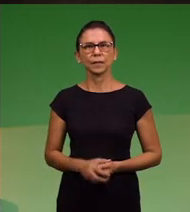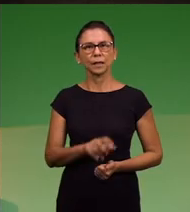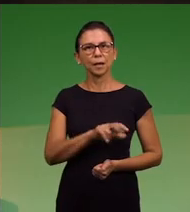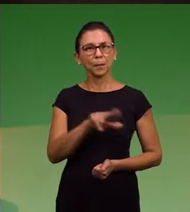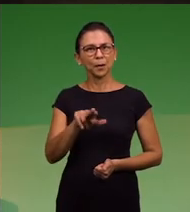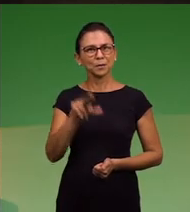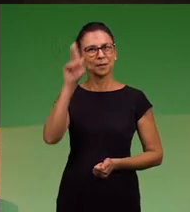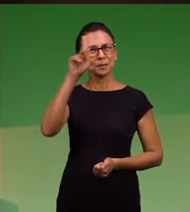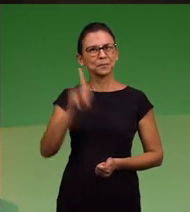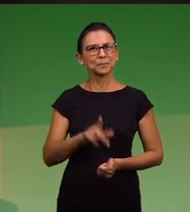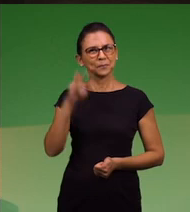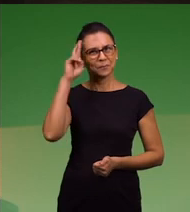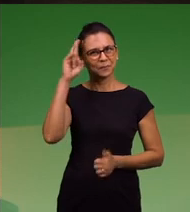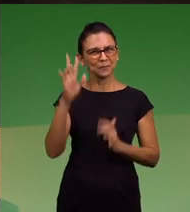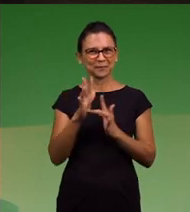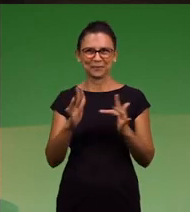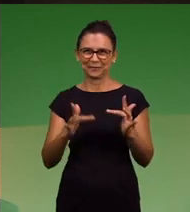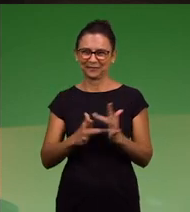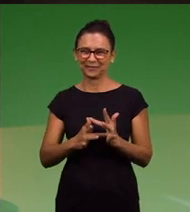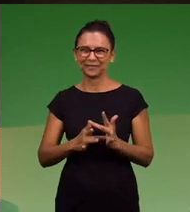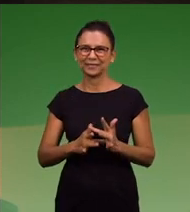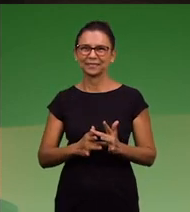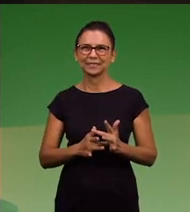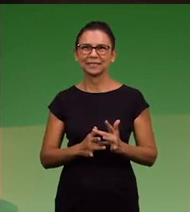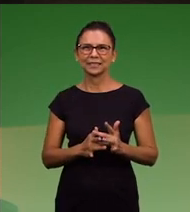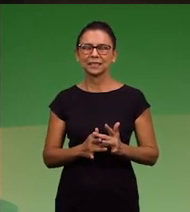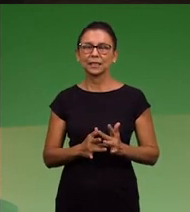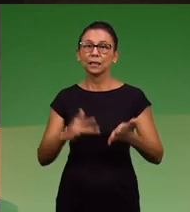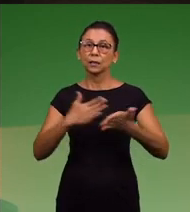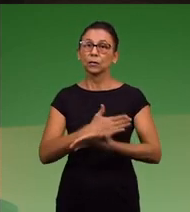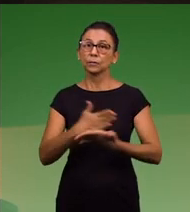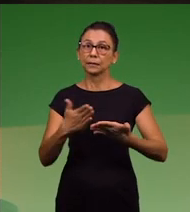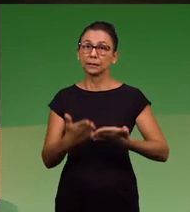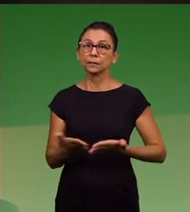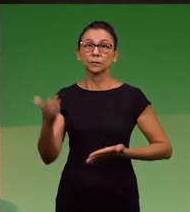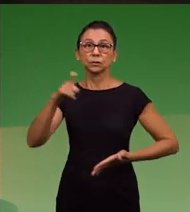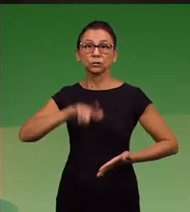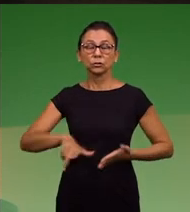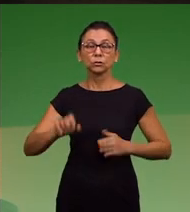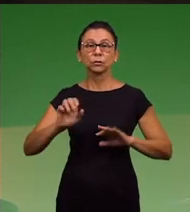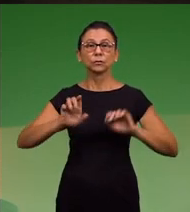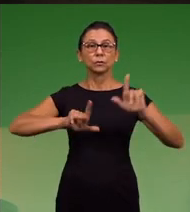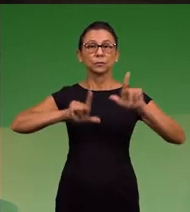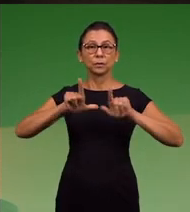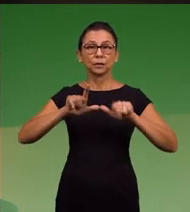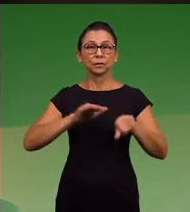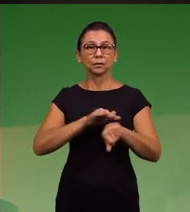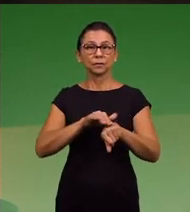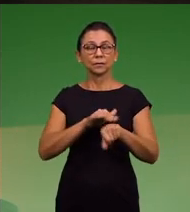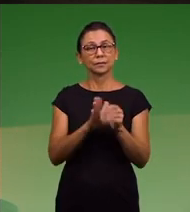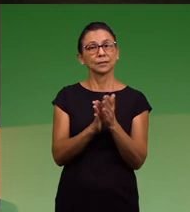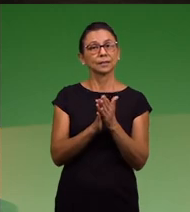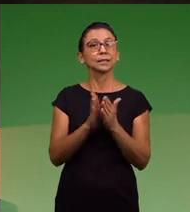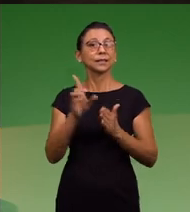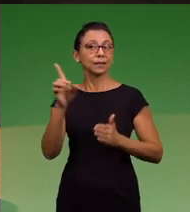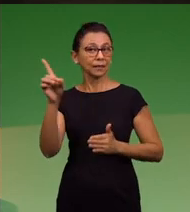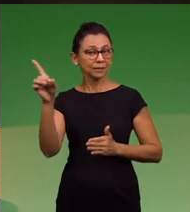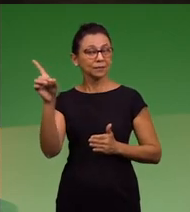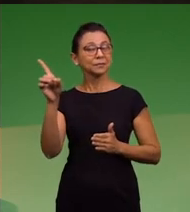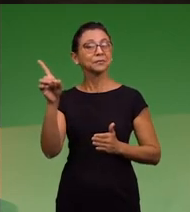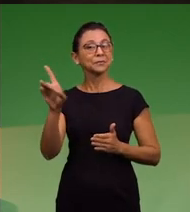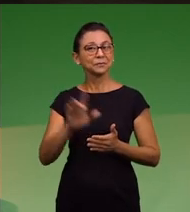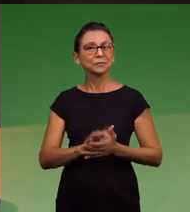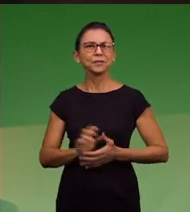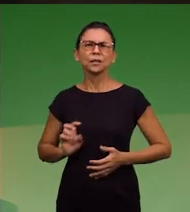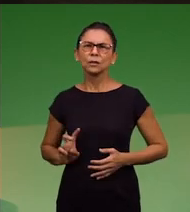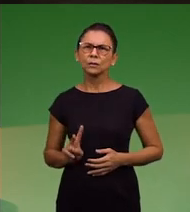Irmãos, a paz do Senhor Jesus. Nós estamos começando mais uma edição do programa Conversas Bíblicas,